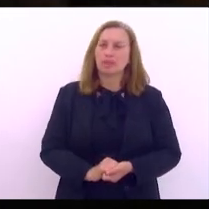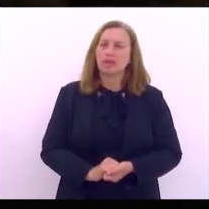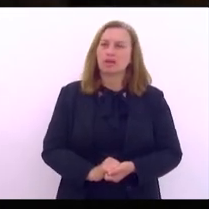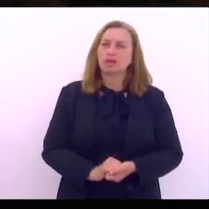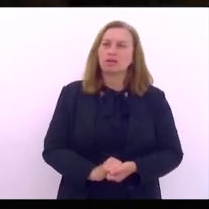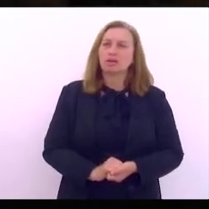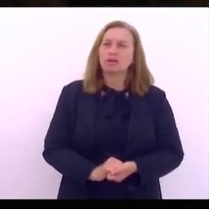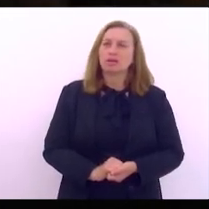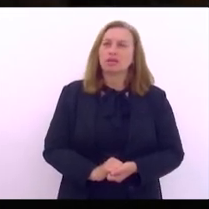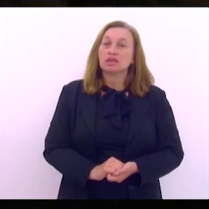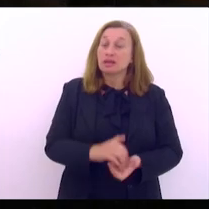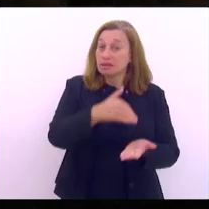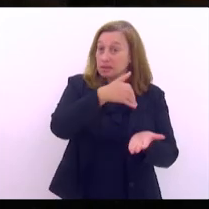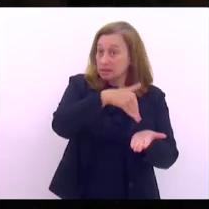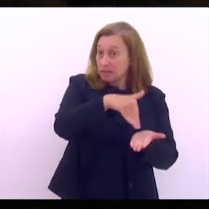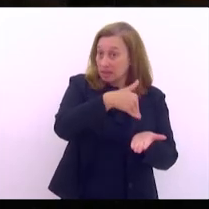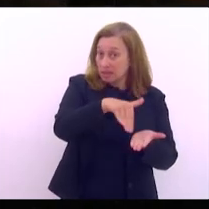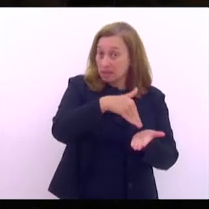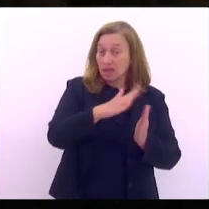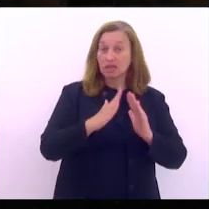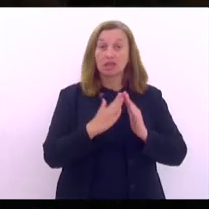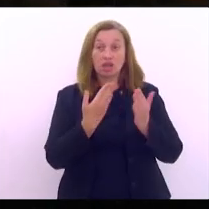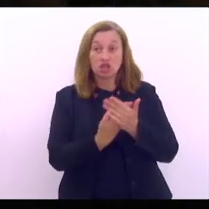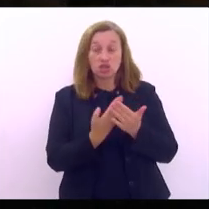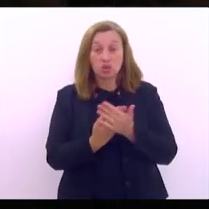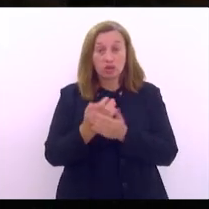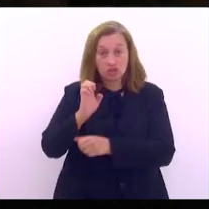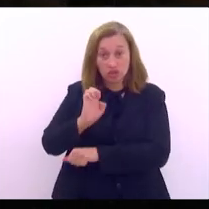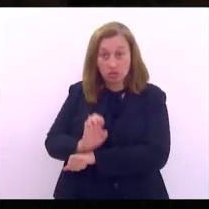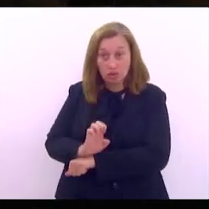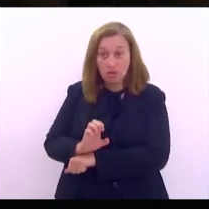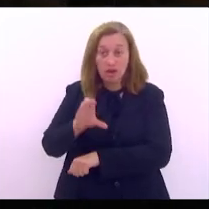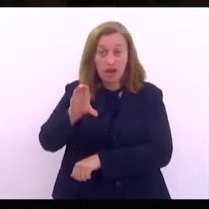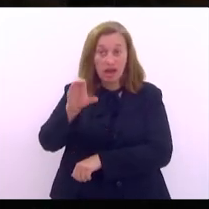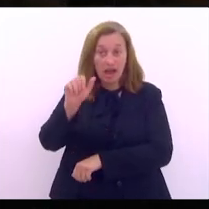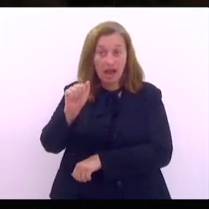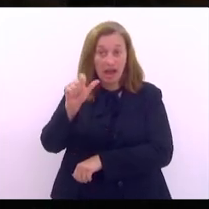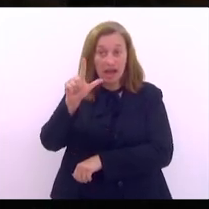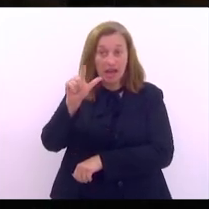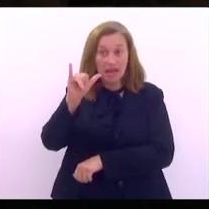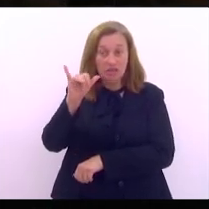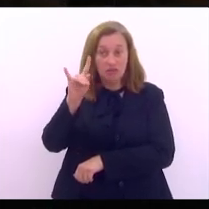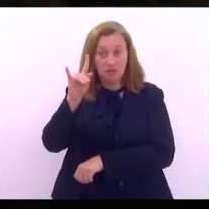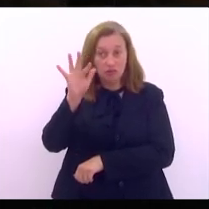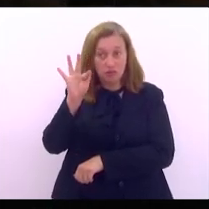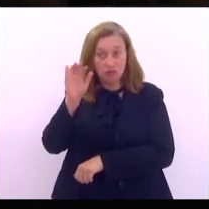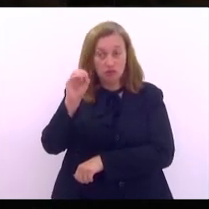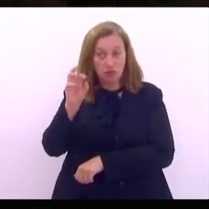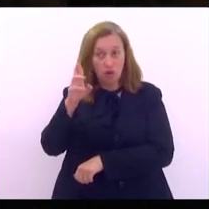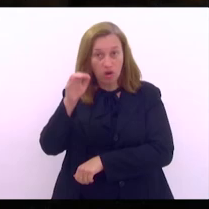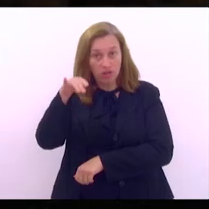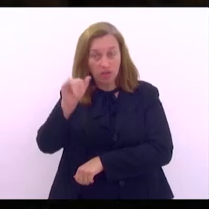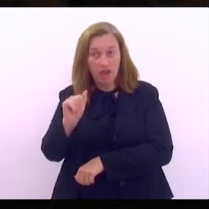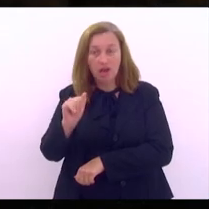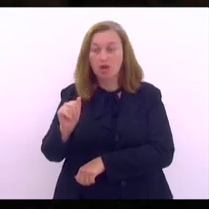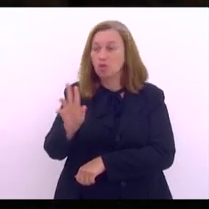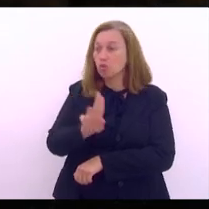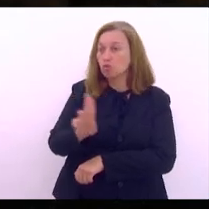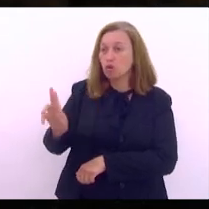a secretária do Colégio Estadual Califórnia, a senhora Maria Aparecida,